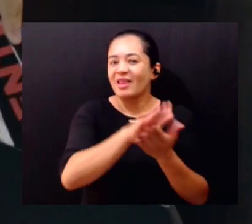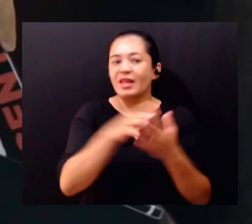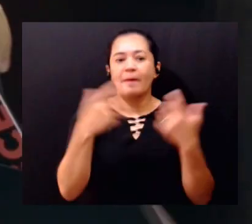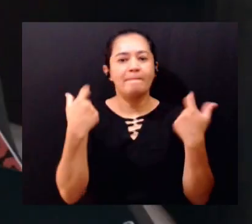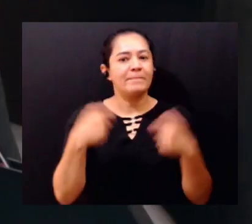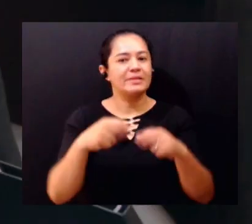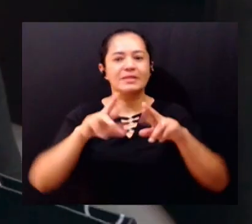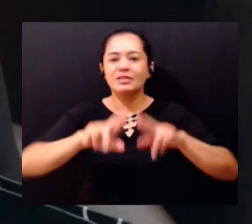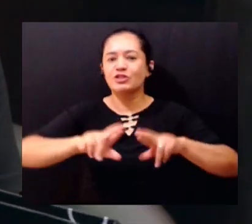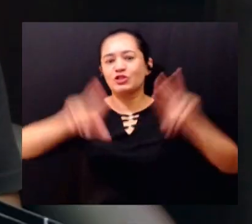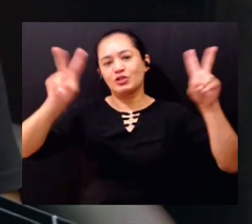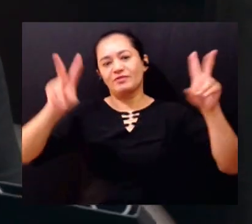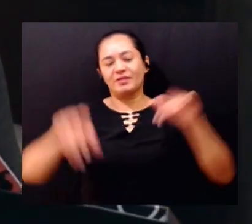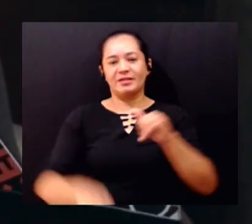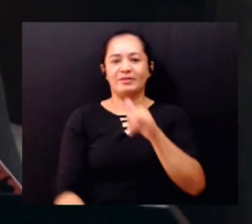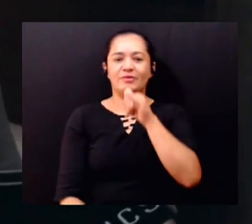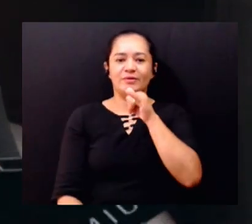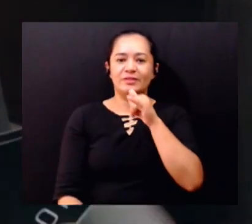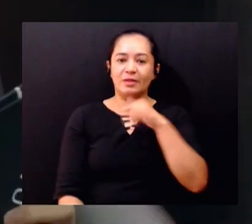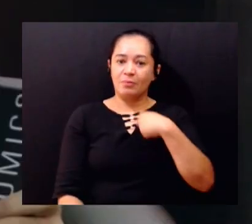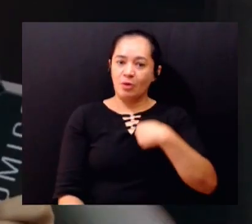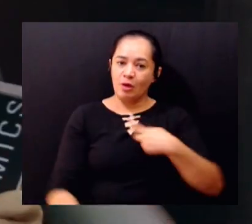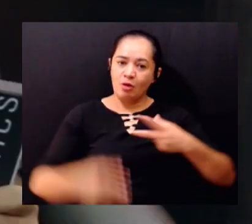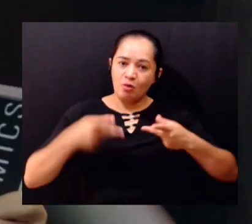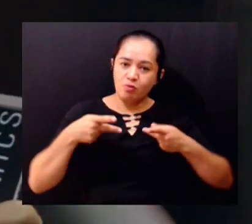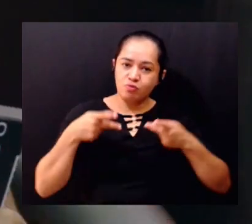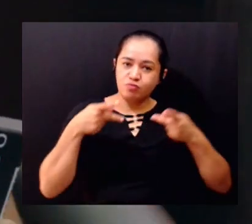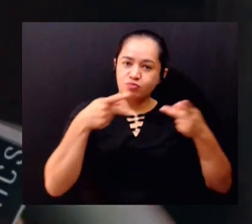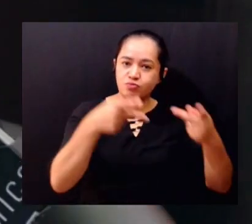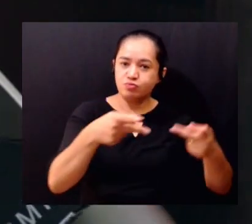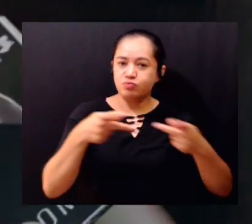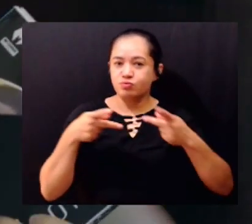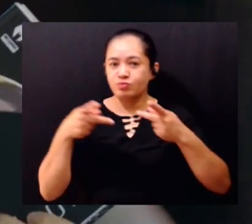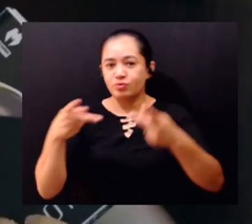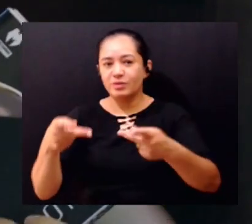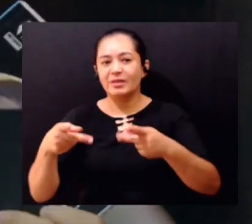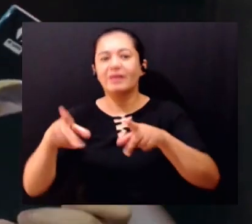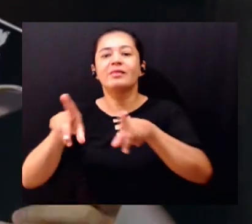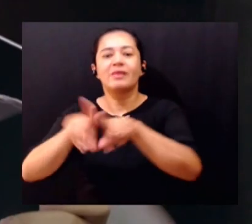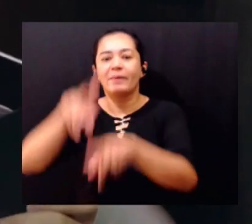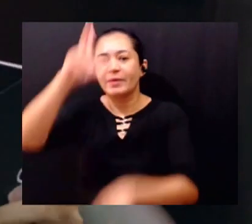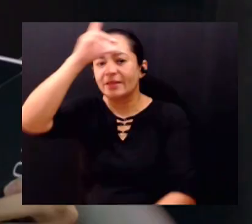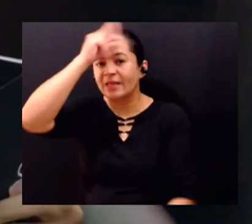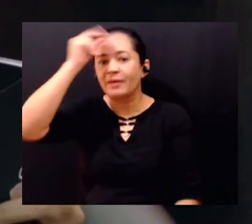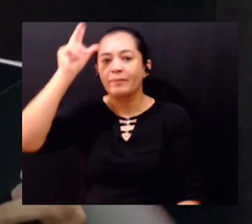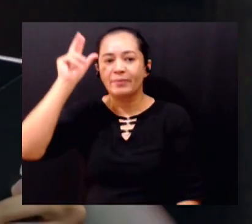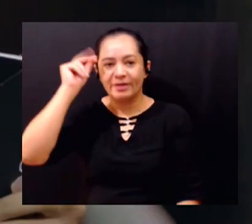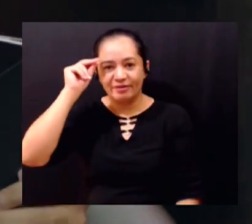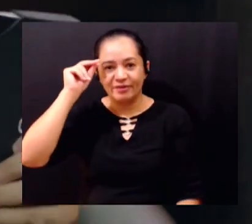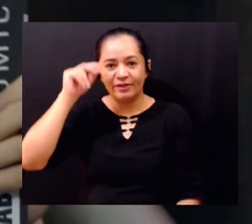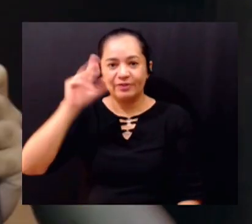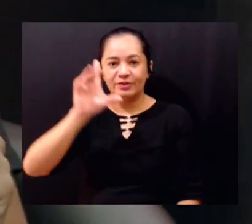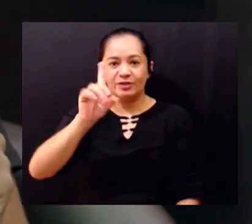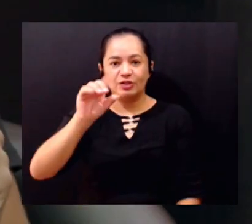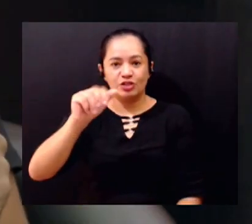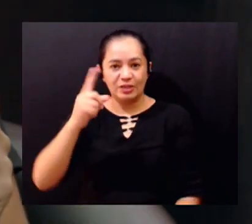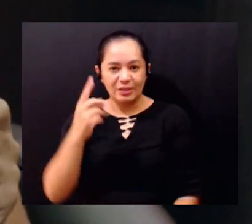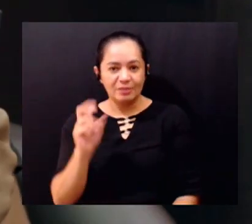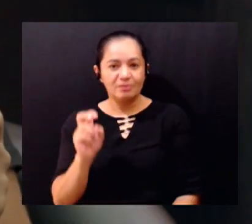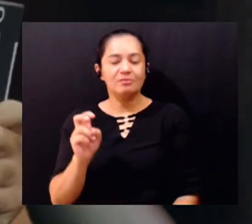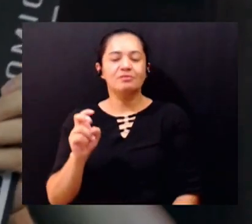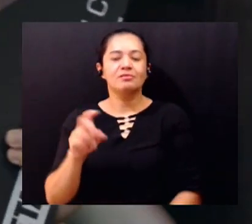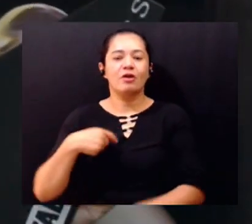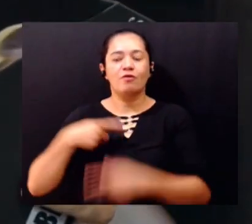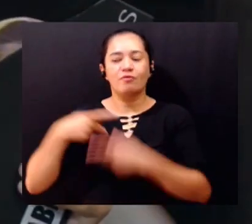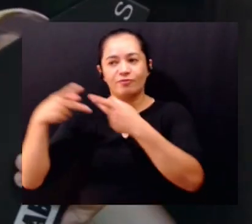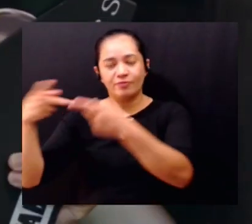como eu visito muito os eventos, até o evento na prefeitura, vai ter agora dia 15, né? Estarei lá. É interessante você proporcionar essa